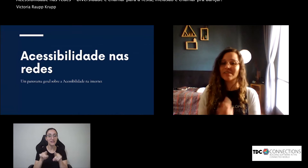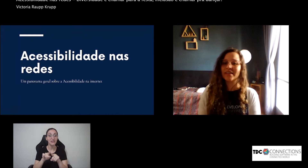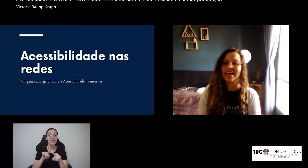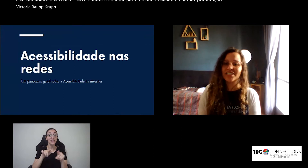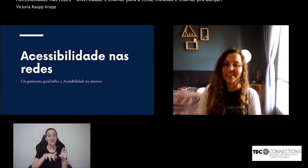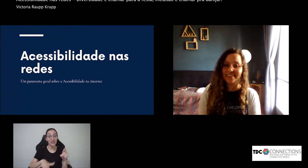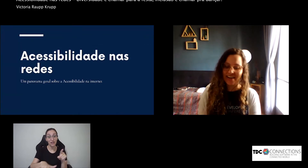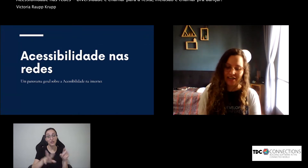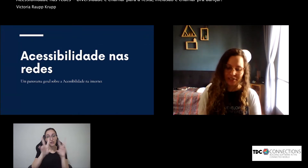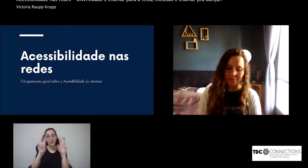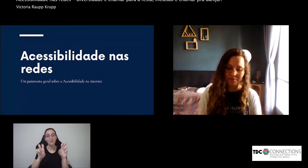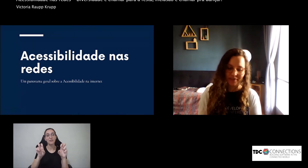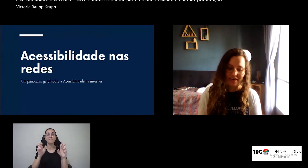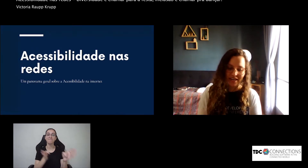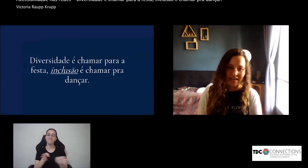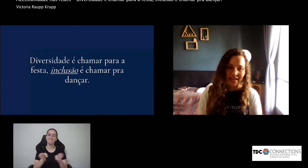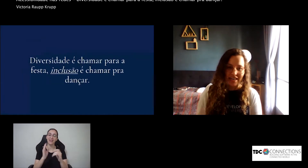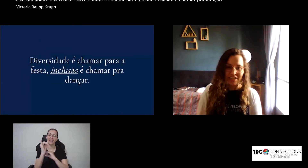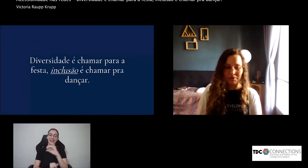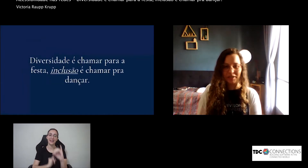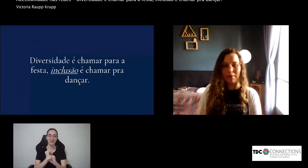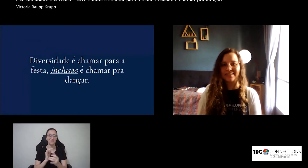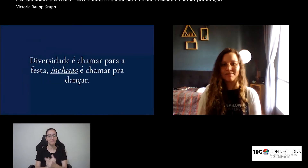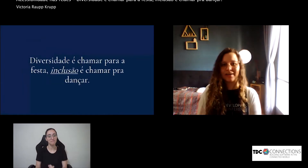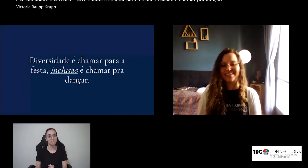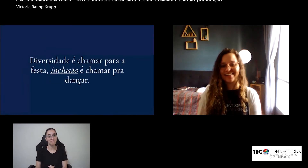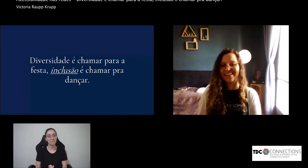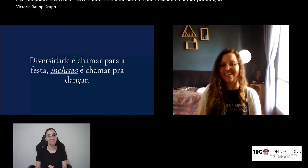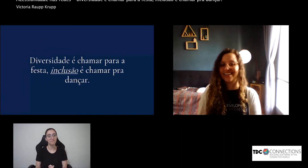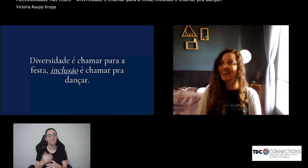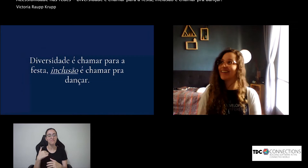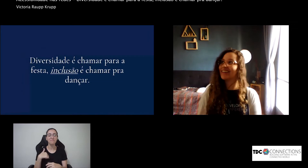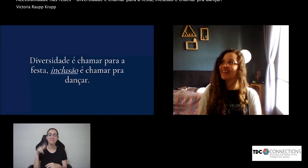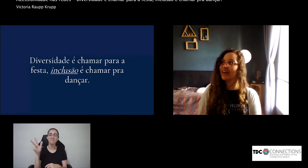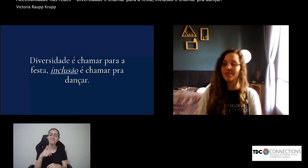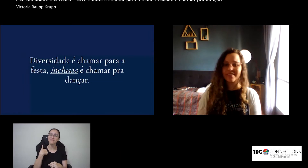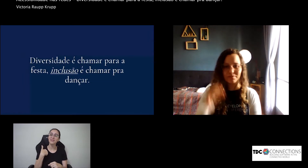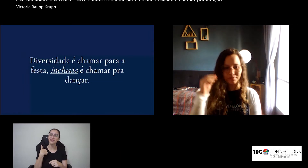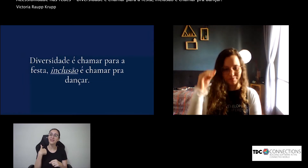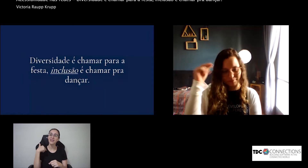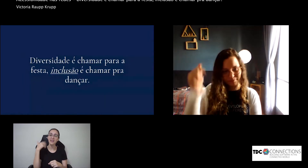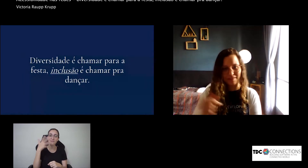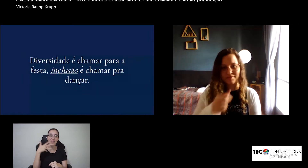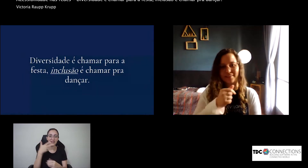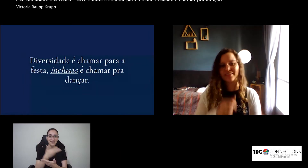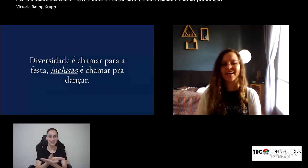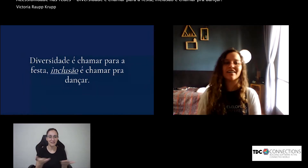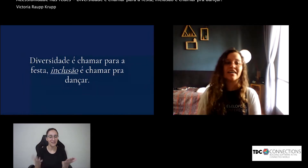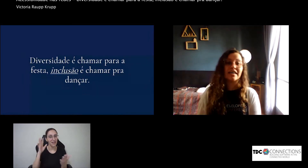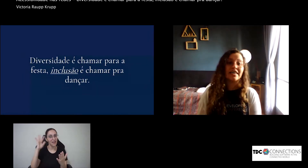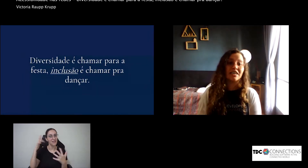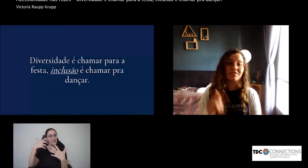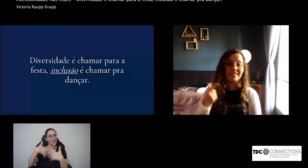sobre acessibilidade na internet. E tinha uma chamada na palestra que eu quero que vocês reflitam